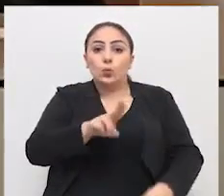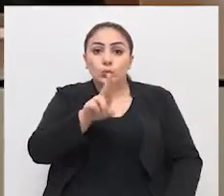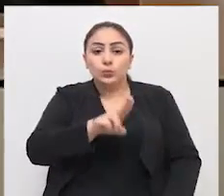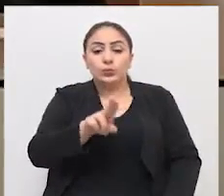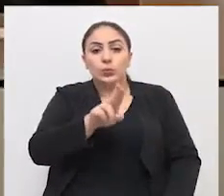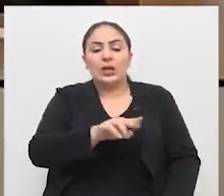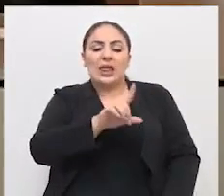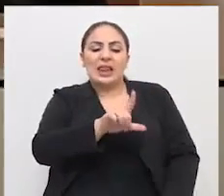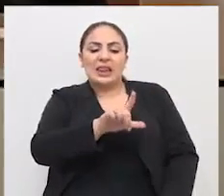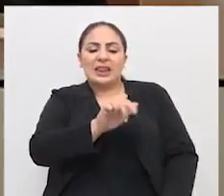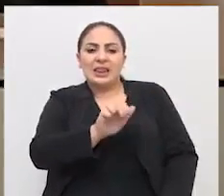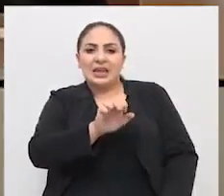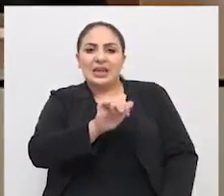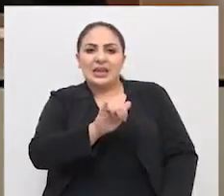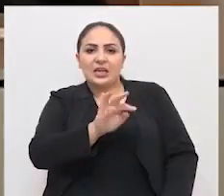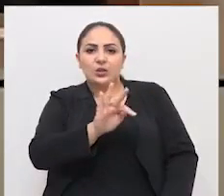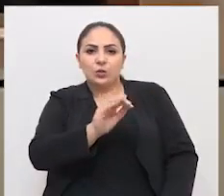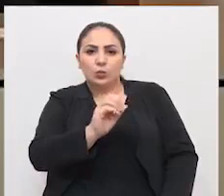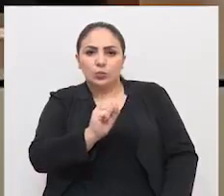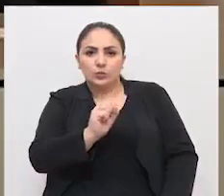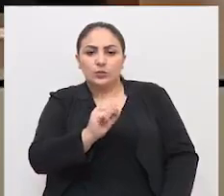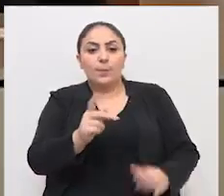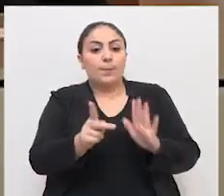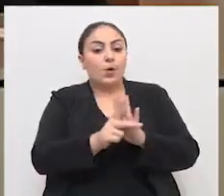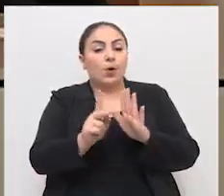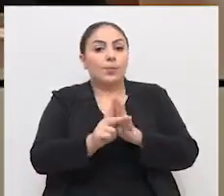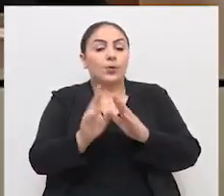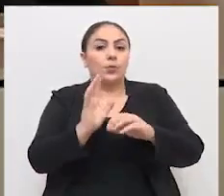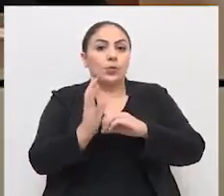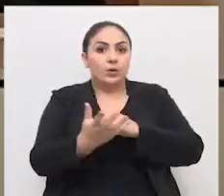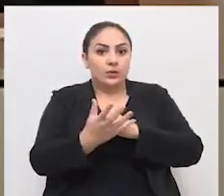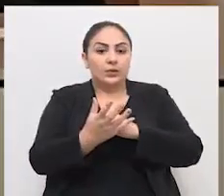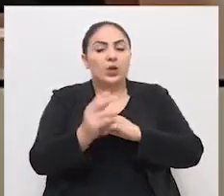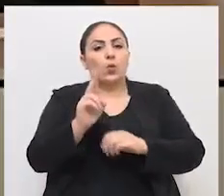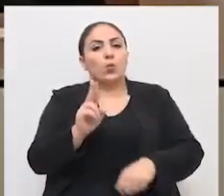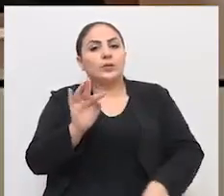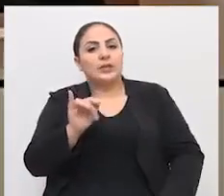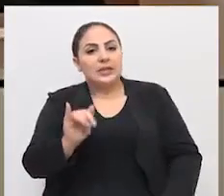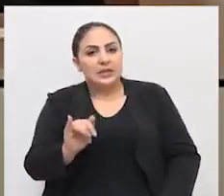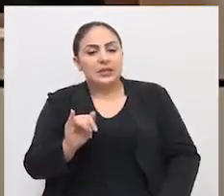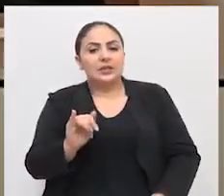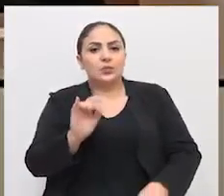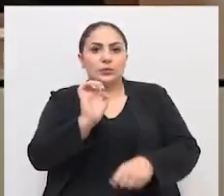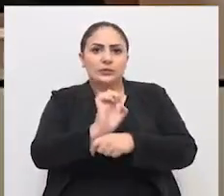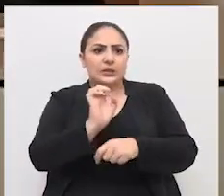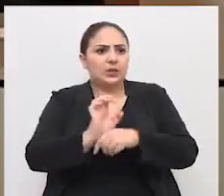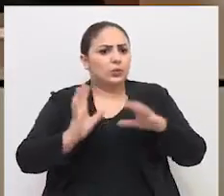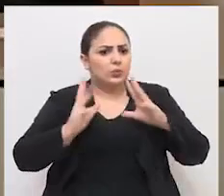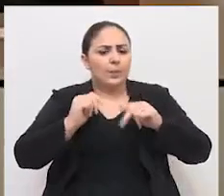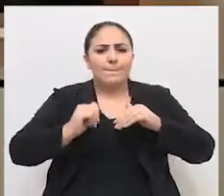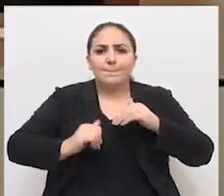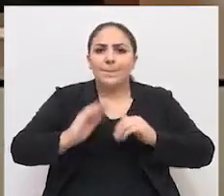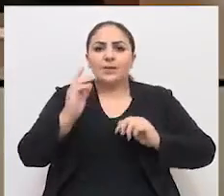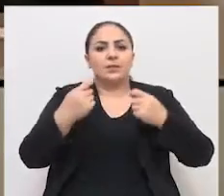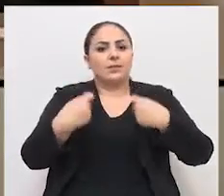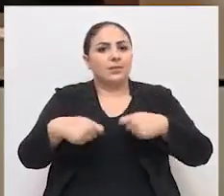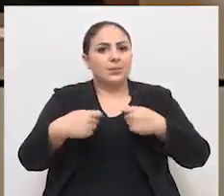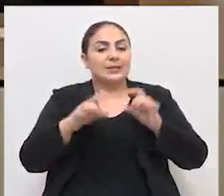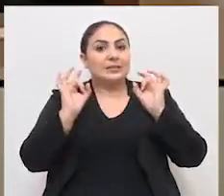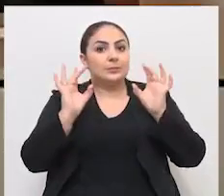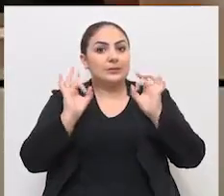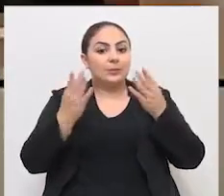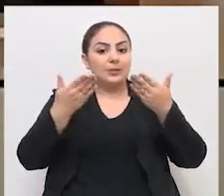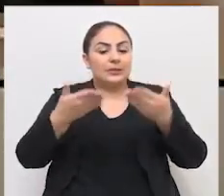de leitos especializados aí para o Covid, leitos de UTI no estado, estão sendo mais